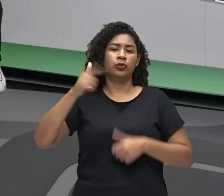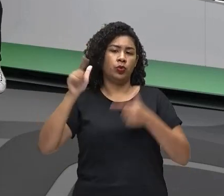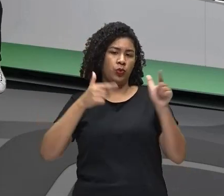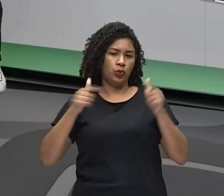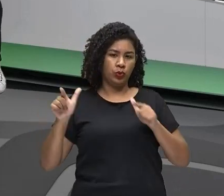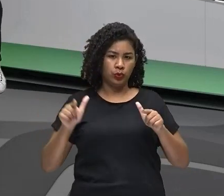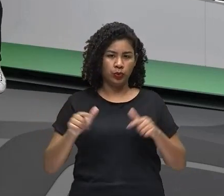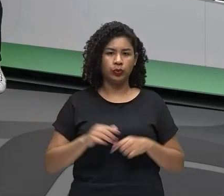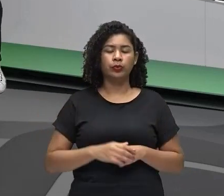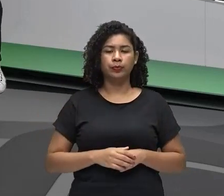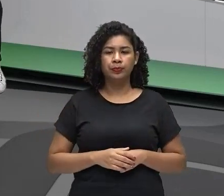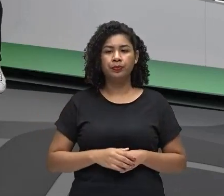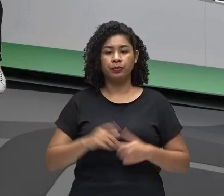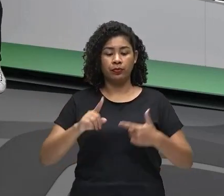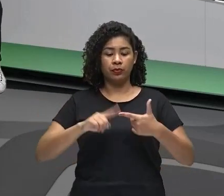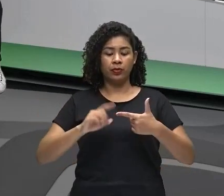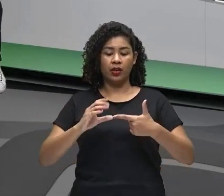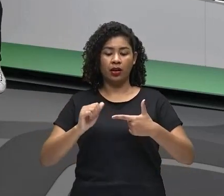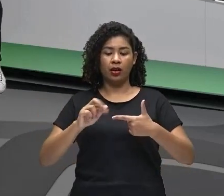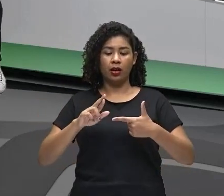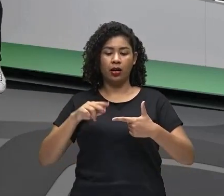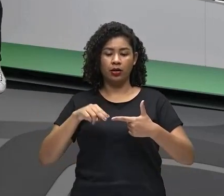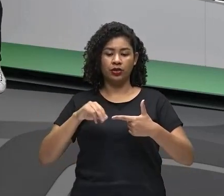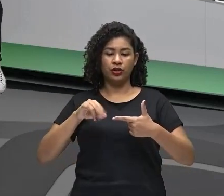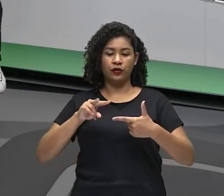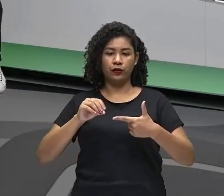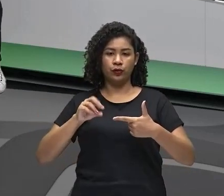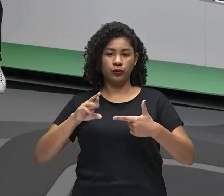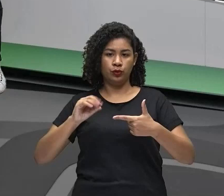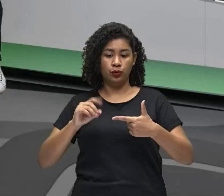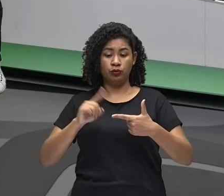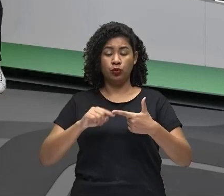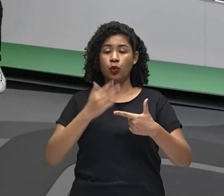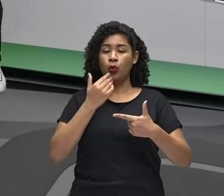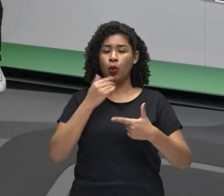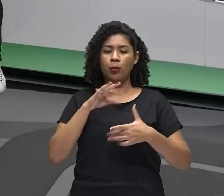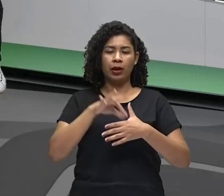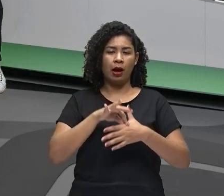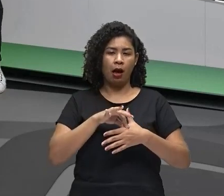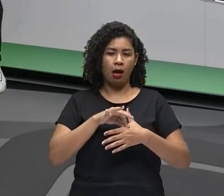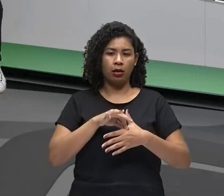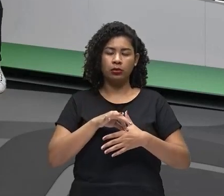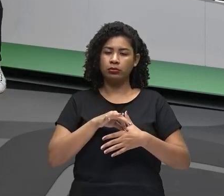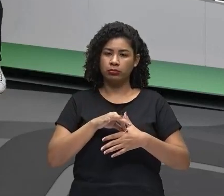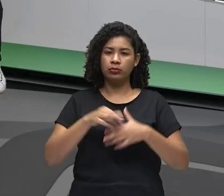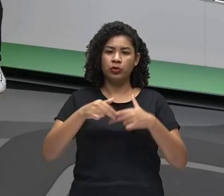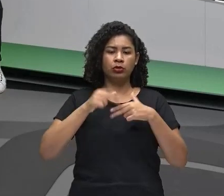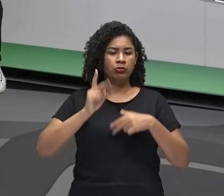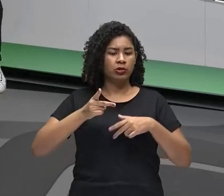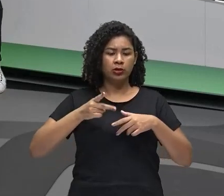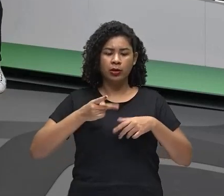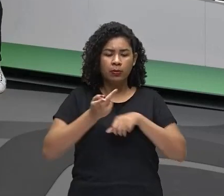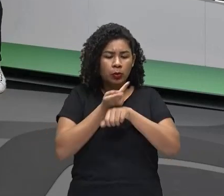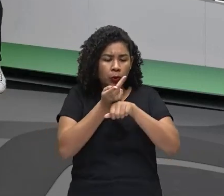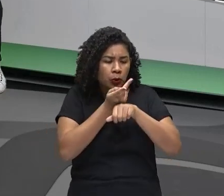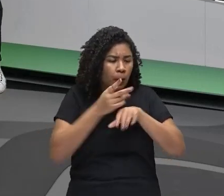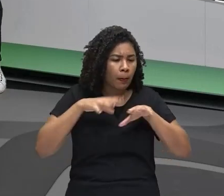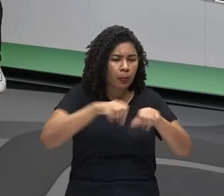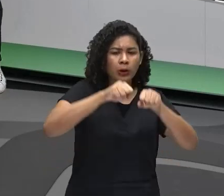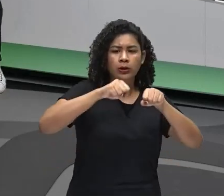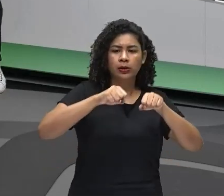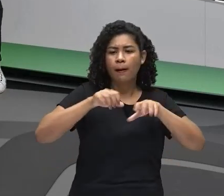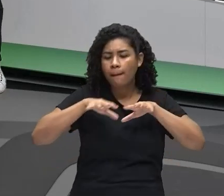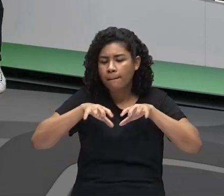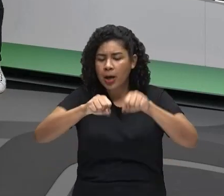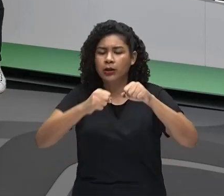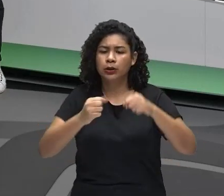aqueles seres que vão se alimentar exclusivamente de carne, aí nós já temos seres que são predadores, né, porque eles vão precisar caçar